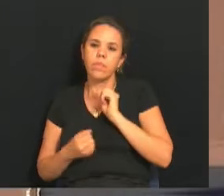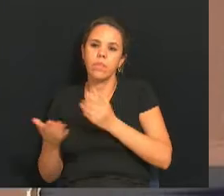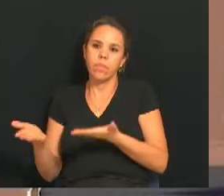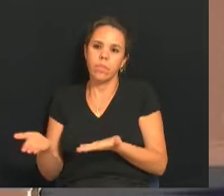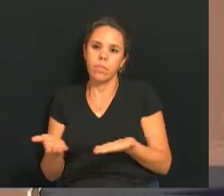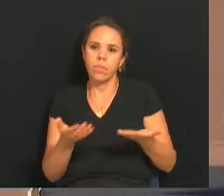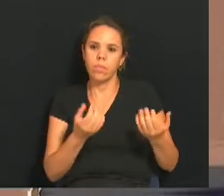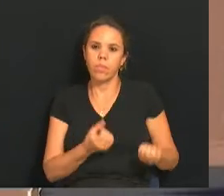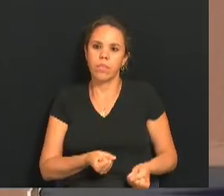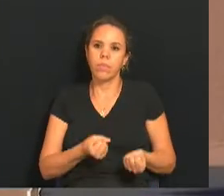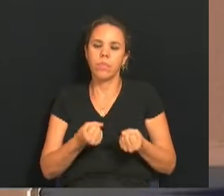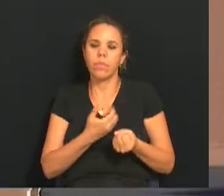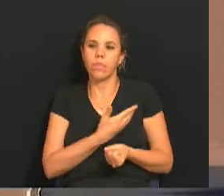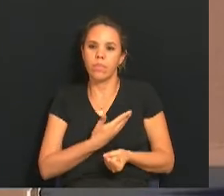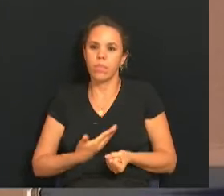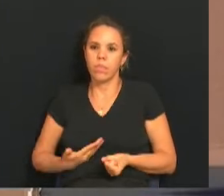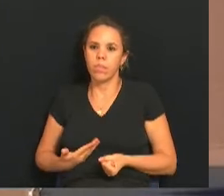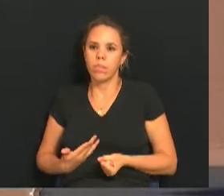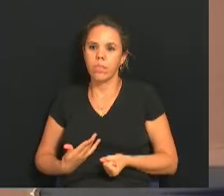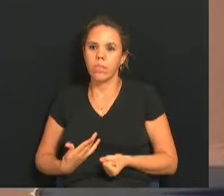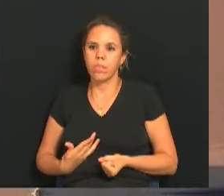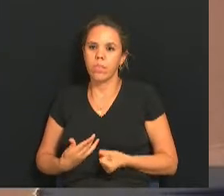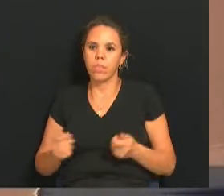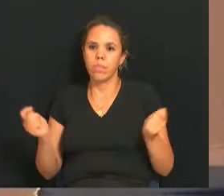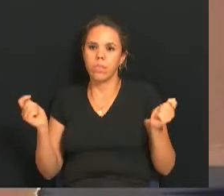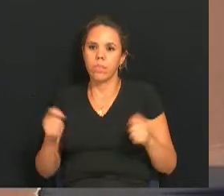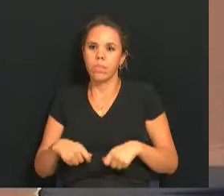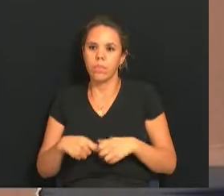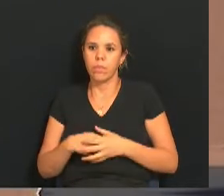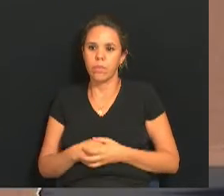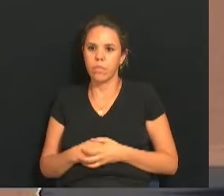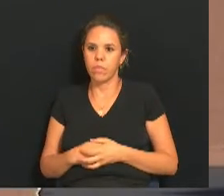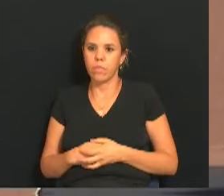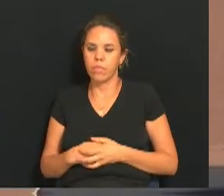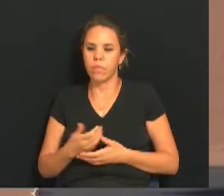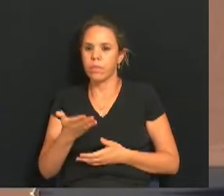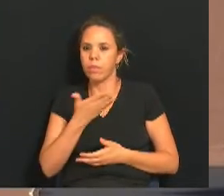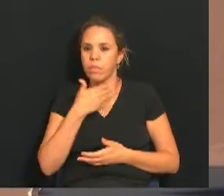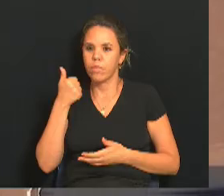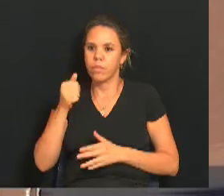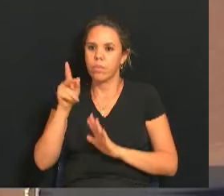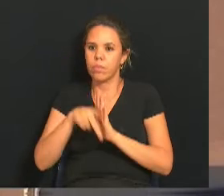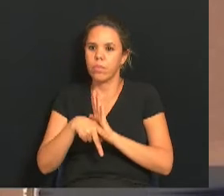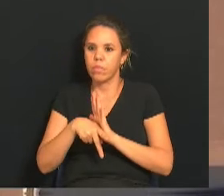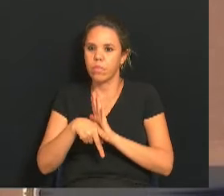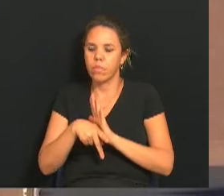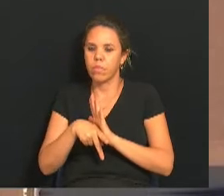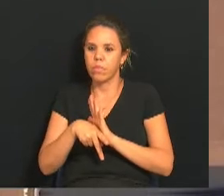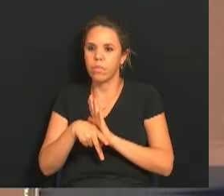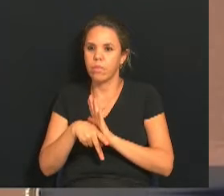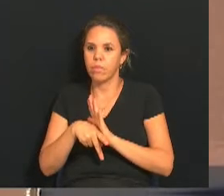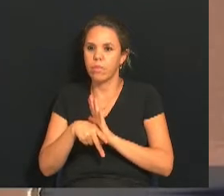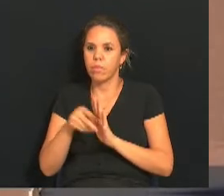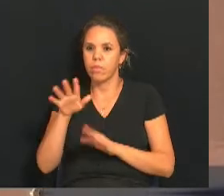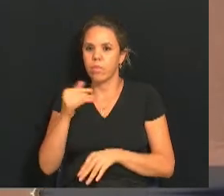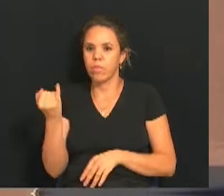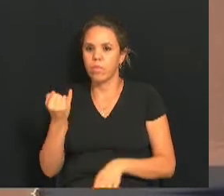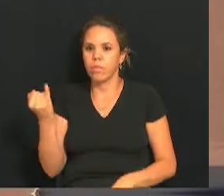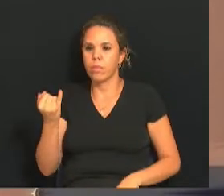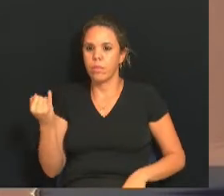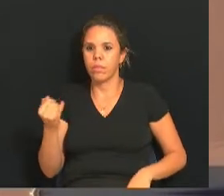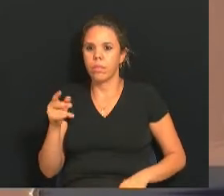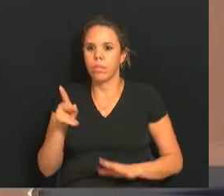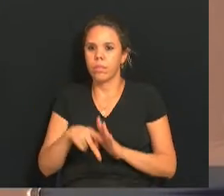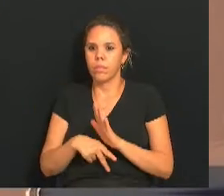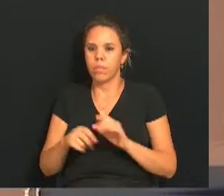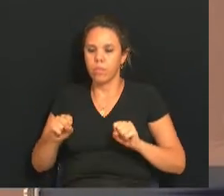recebidas pelo Poder Executivo para possíveis melhoras no projeto. Há um entendimento geral da importância de um projeto que